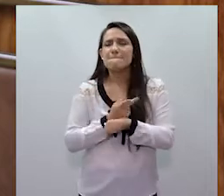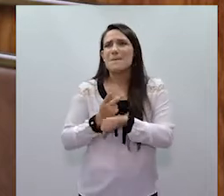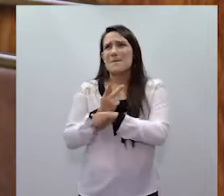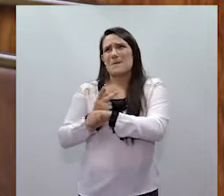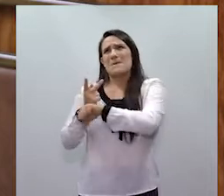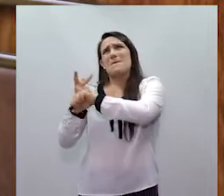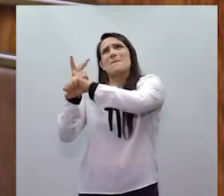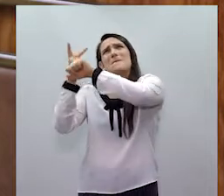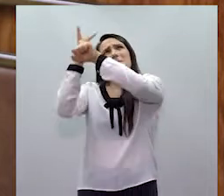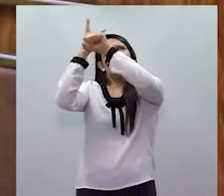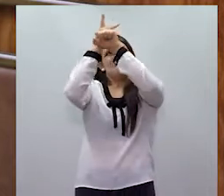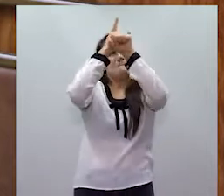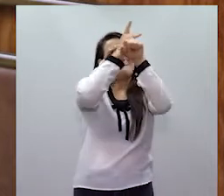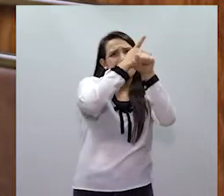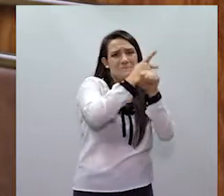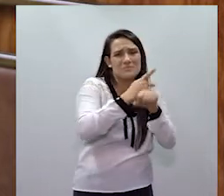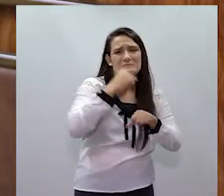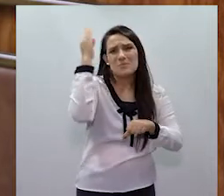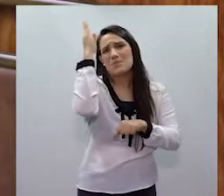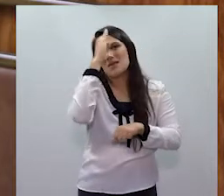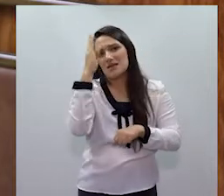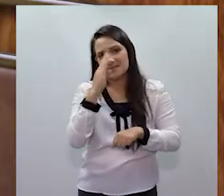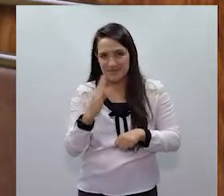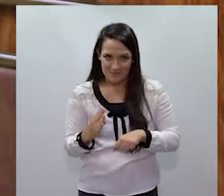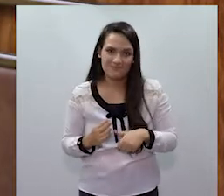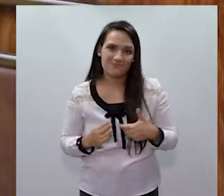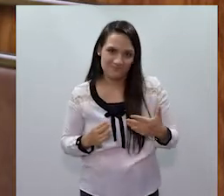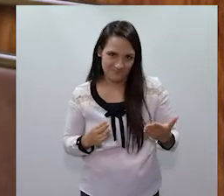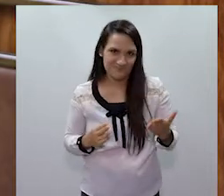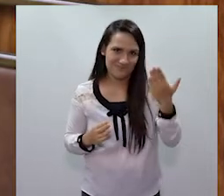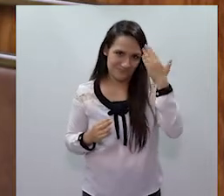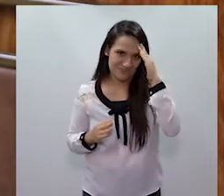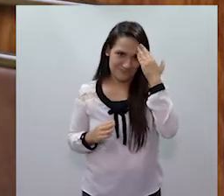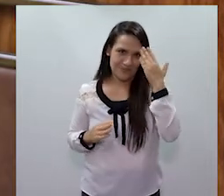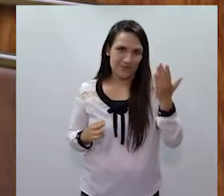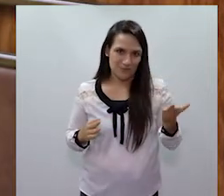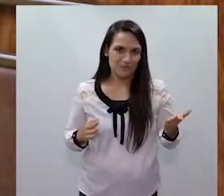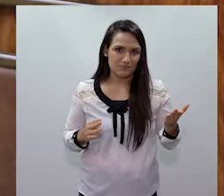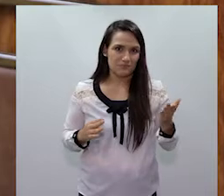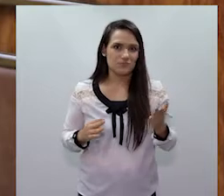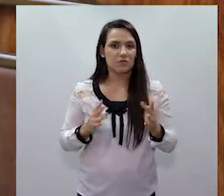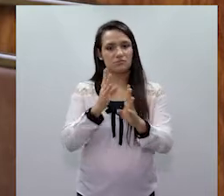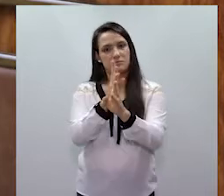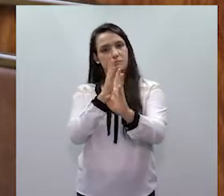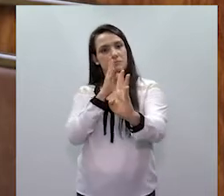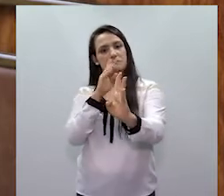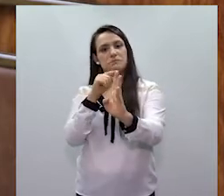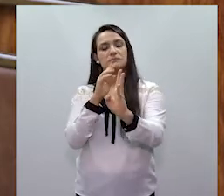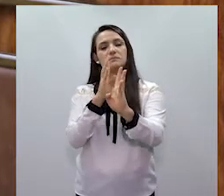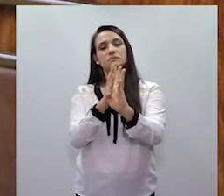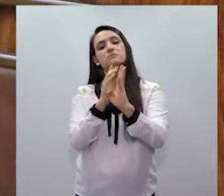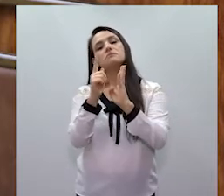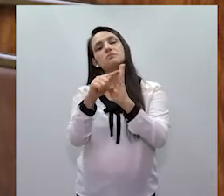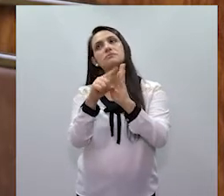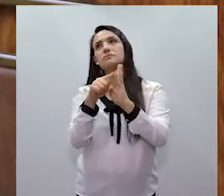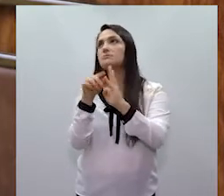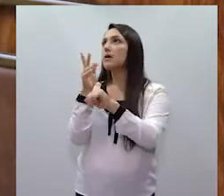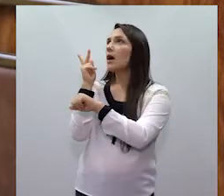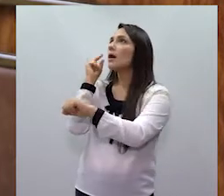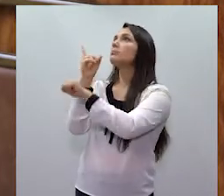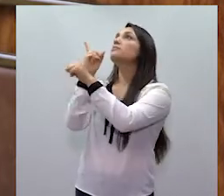país pela ordem cronológica de habilitação. Então, as pessoas vão ter a chance de adotar em qualquer